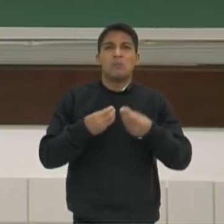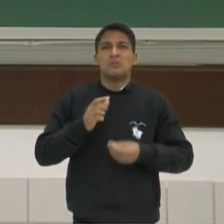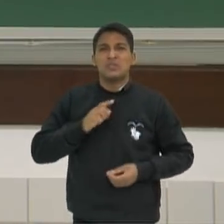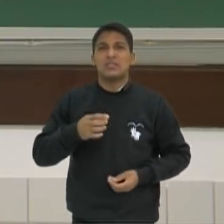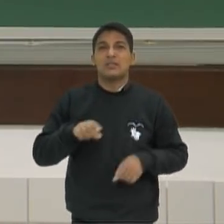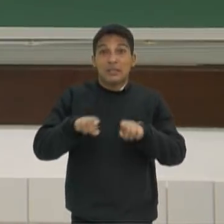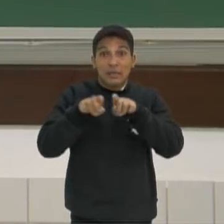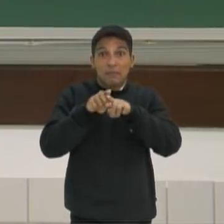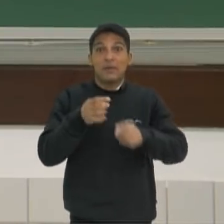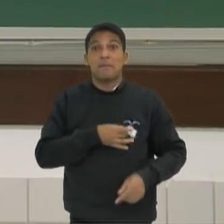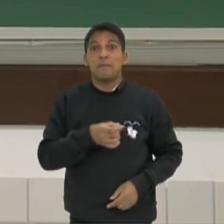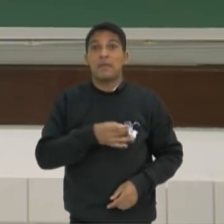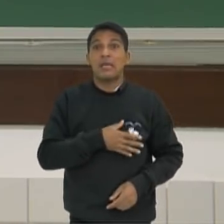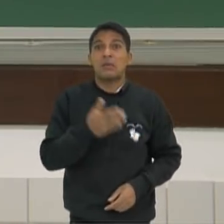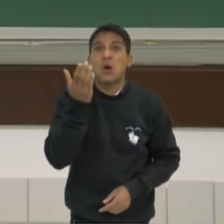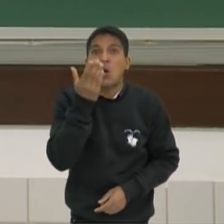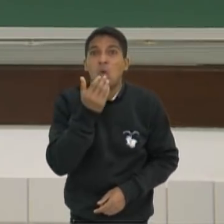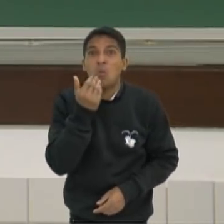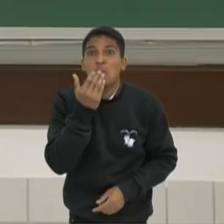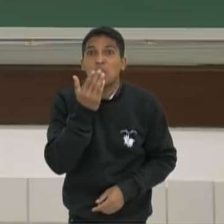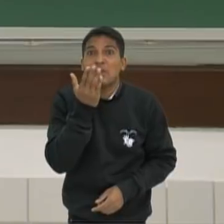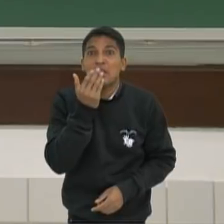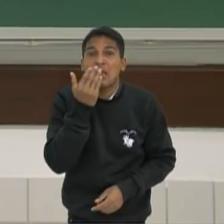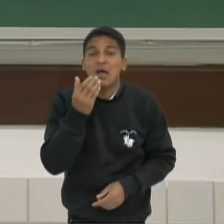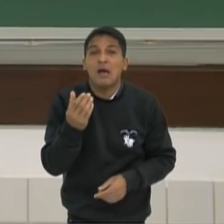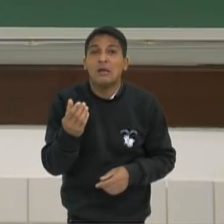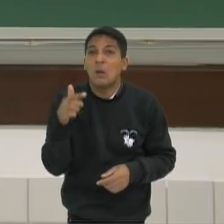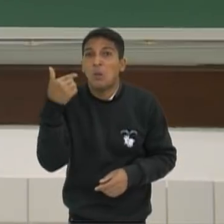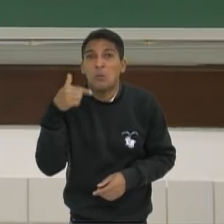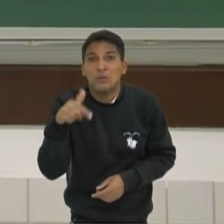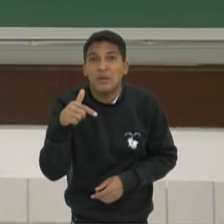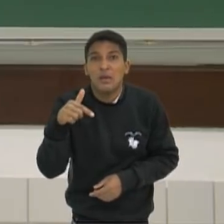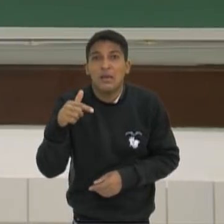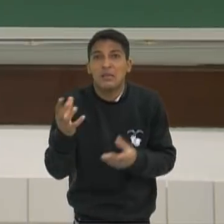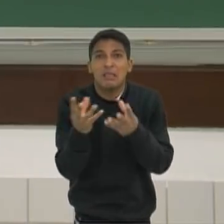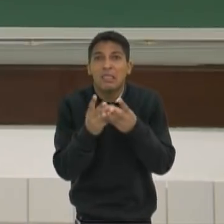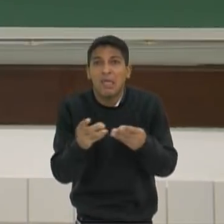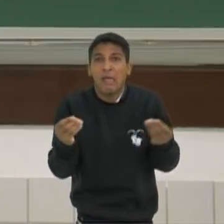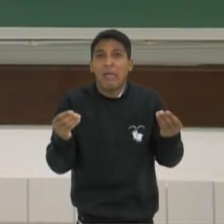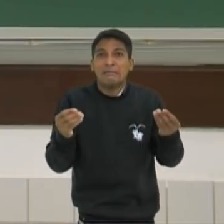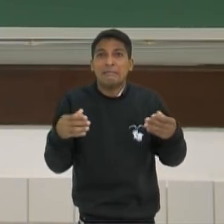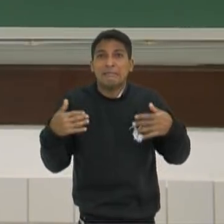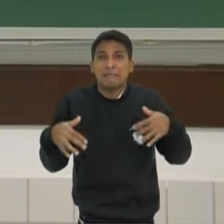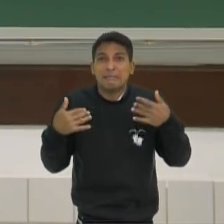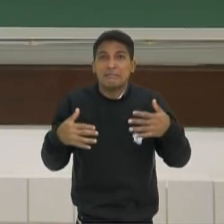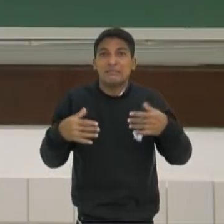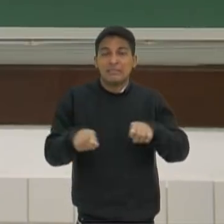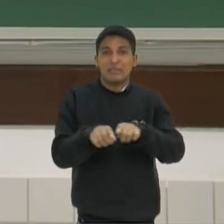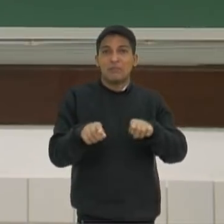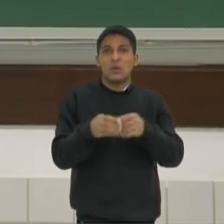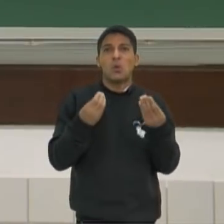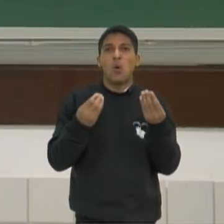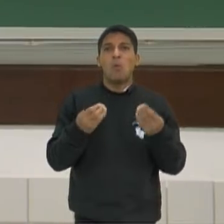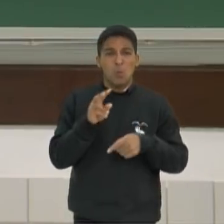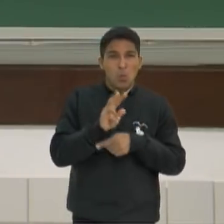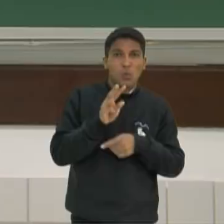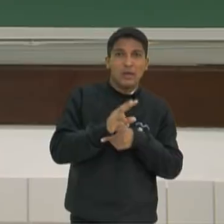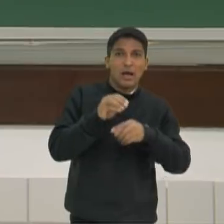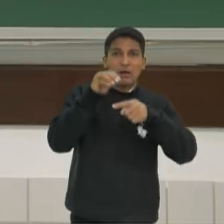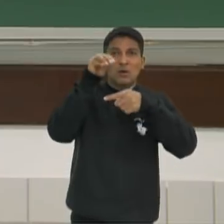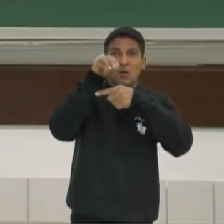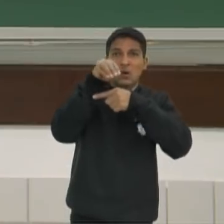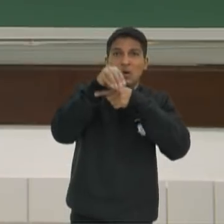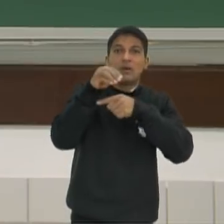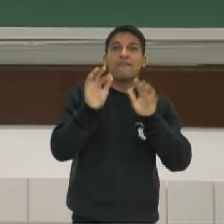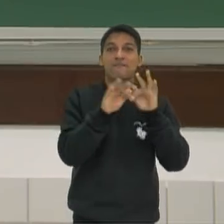não conseguir os recursos possíveis para conseguir fazer a sua família sobreviver. A fome, as doenças e